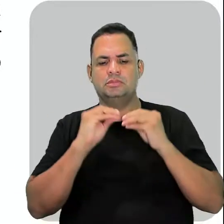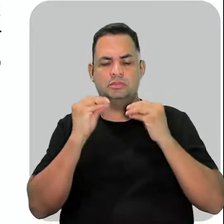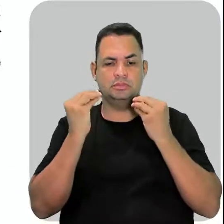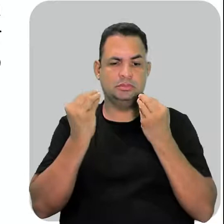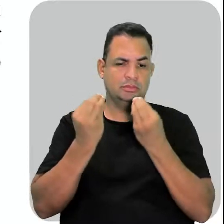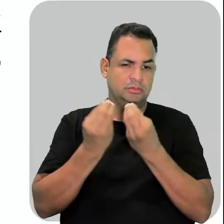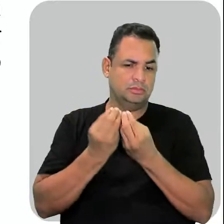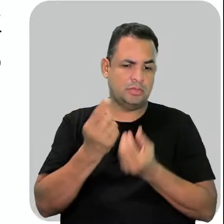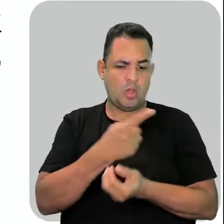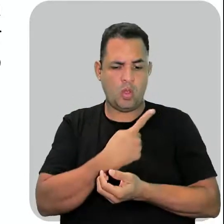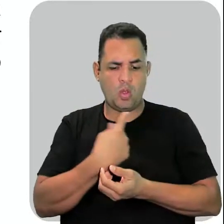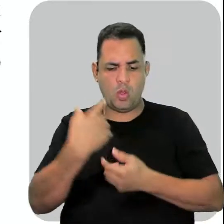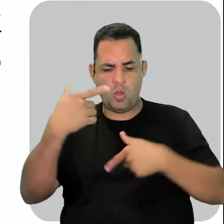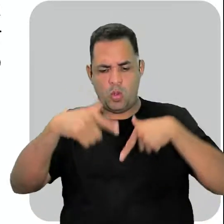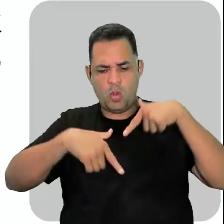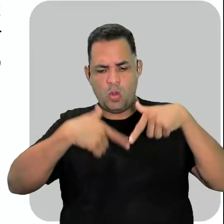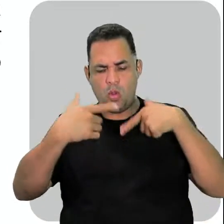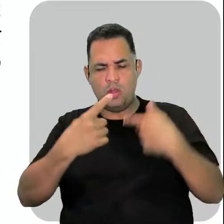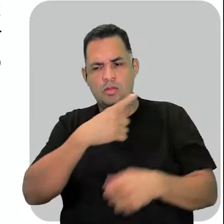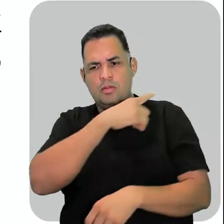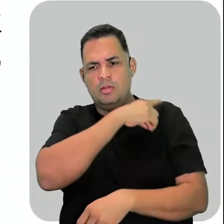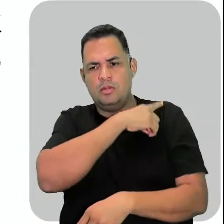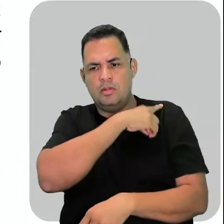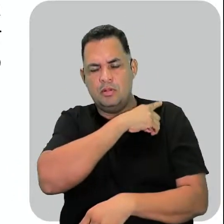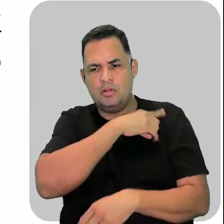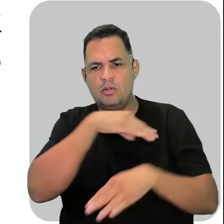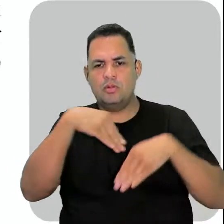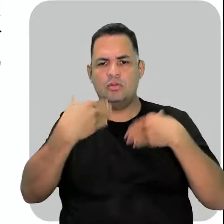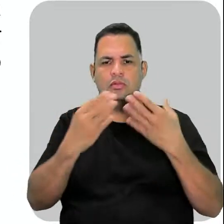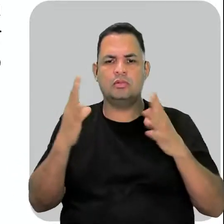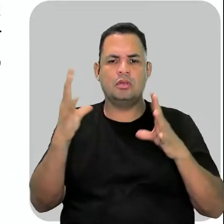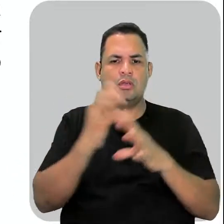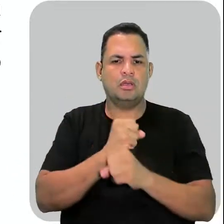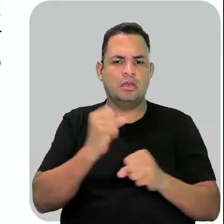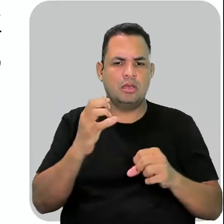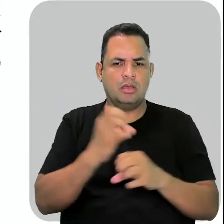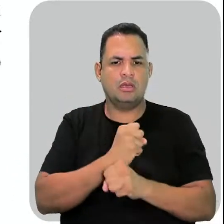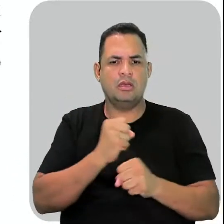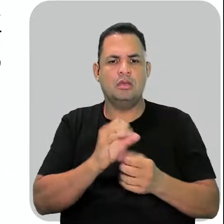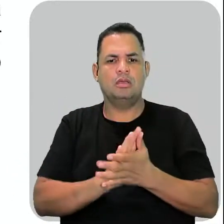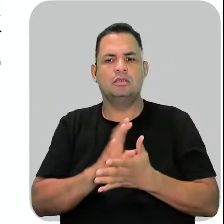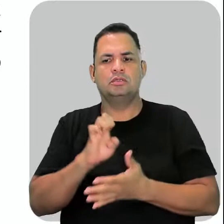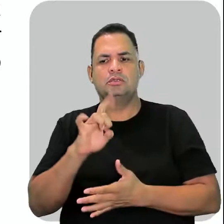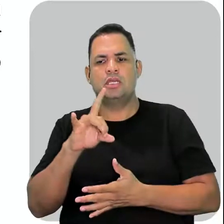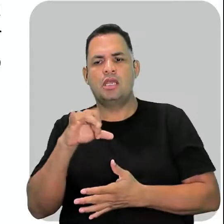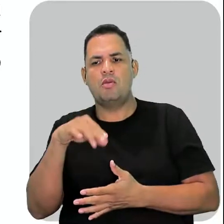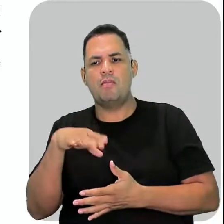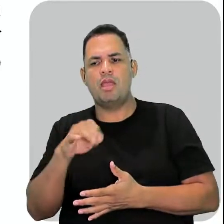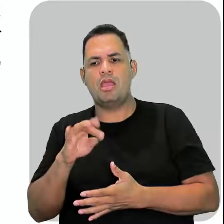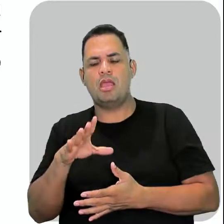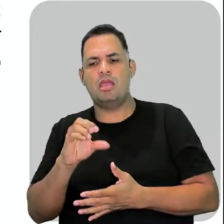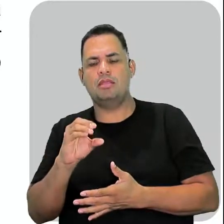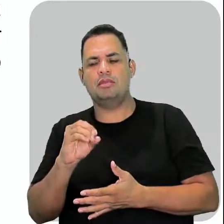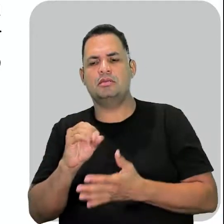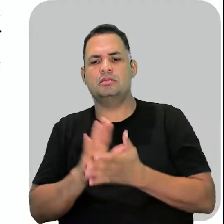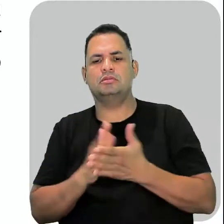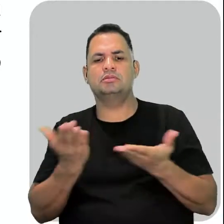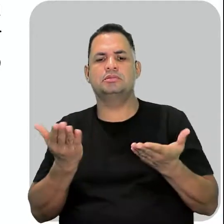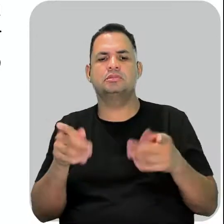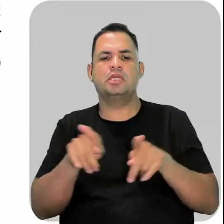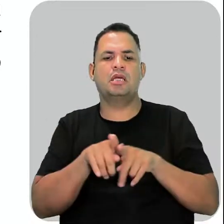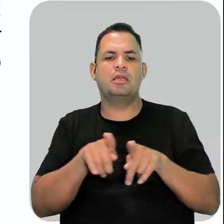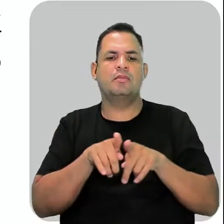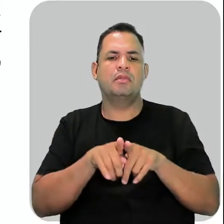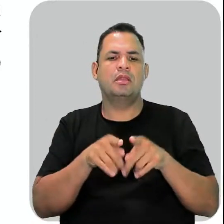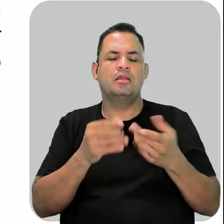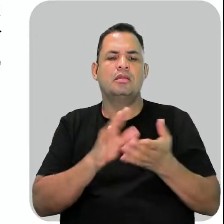que a gente trabalha lá no primeiro ano, quando a gente vai fazer cálculo estequiométrico, vai fazer também lá no segundo ano cálculo de